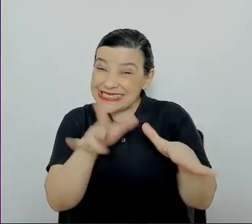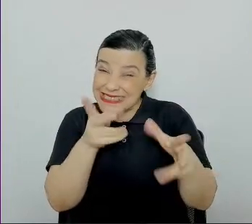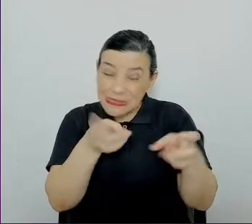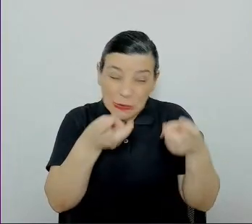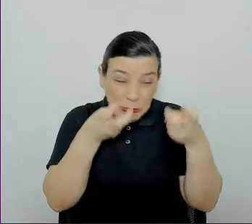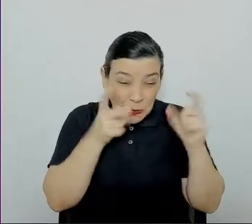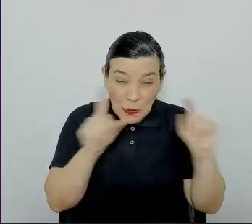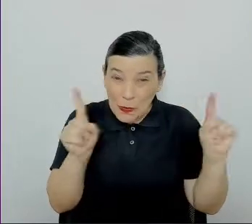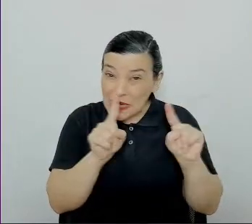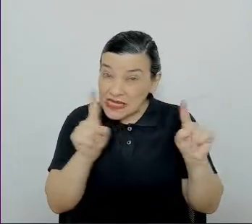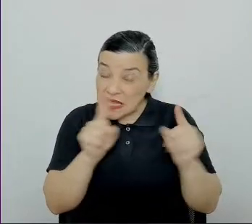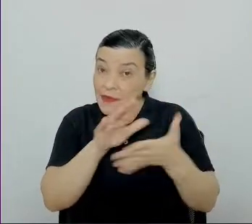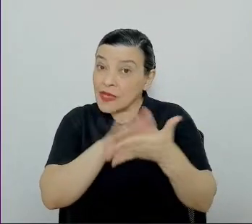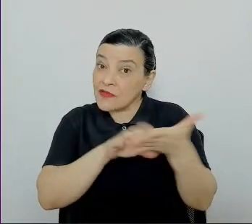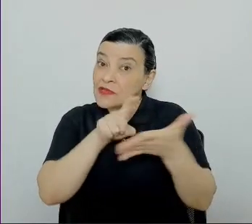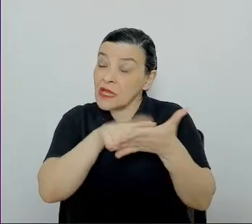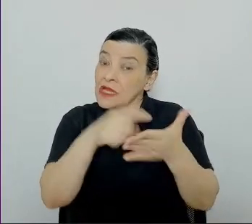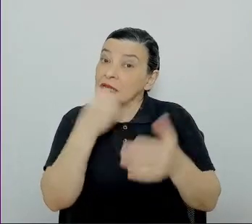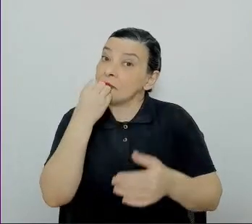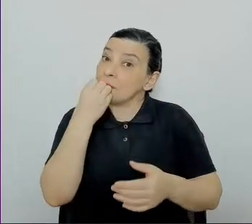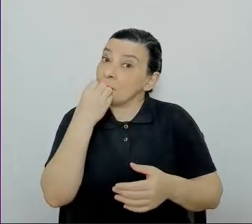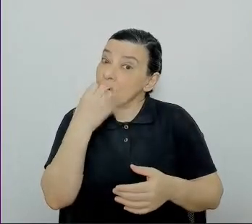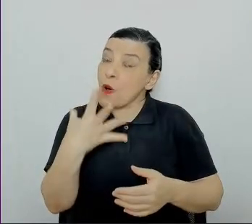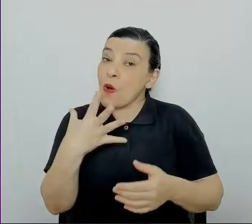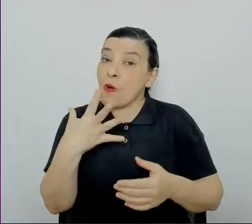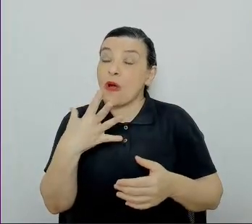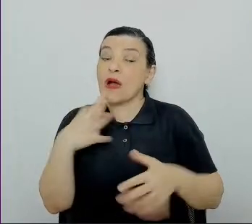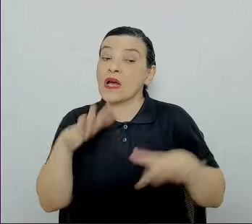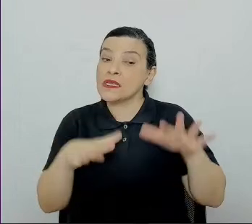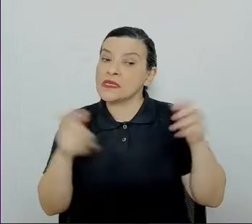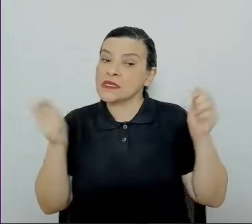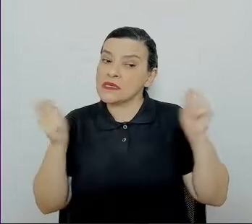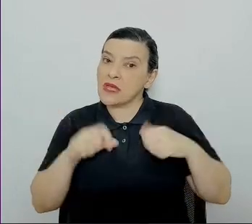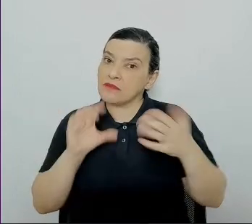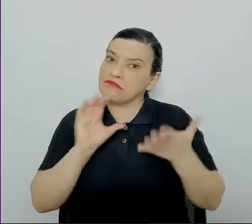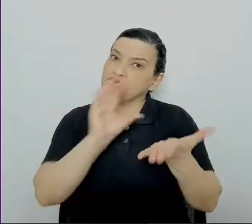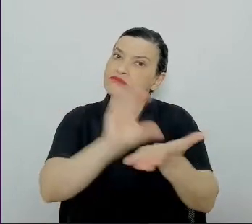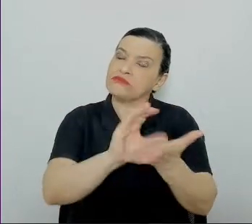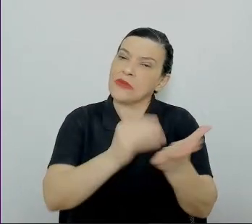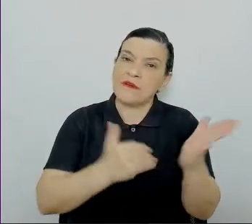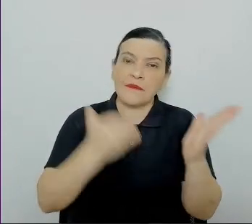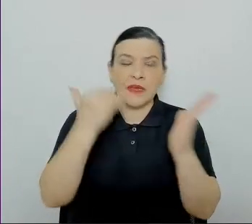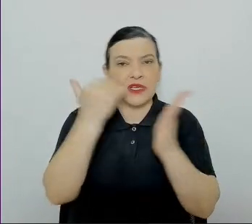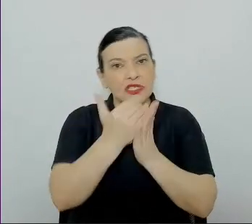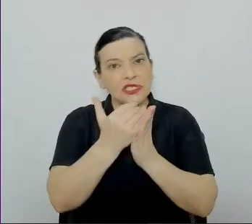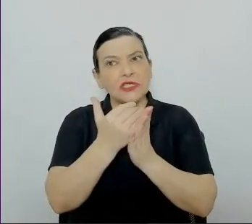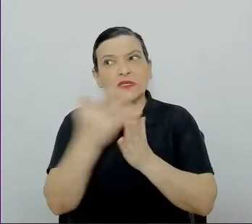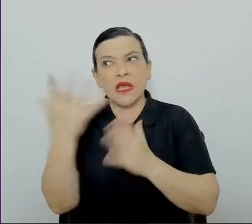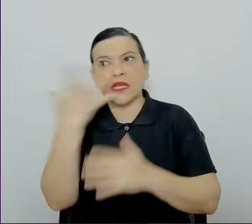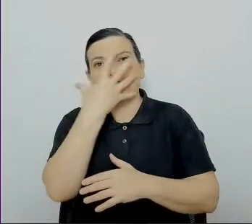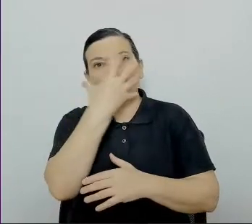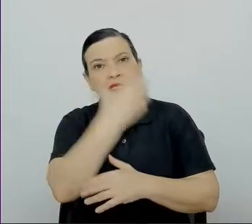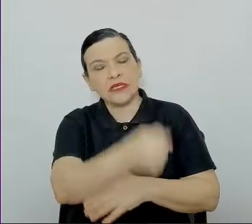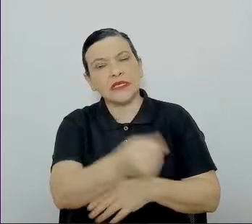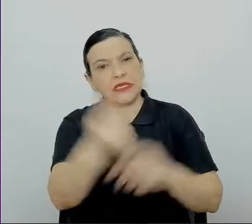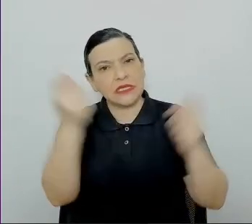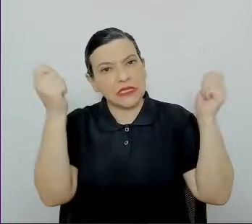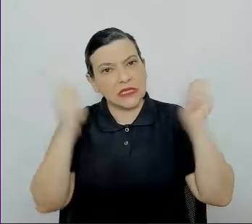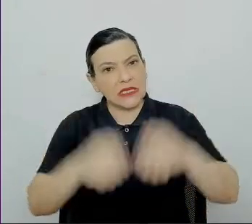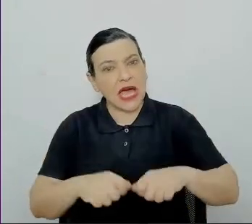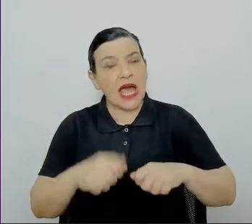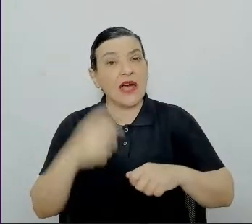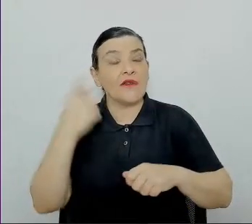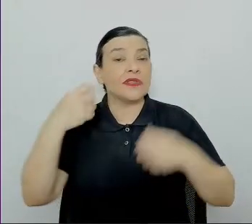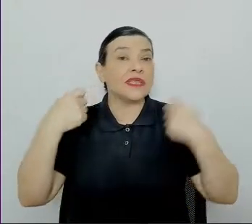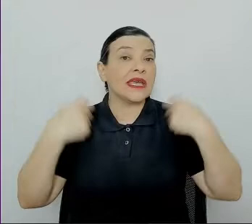muito boas, que talvez você devesse investir ainda mais para ela se tornar um chamariz ainda maior para o seu produto. Então, você precisa ir no nível